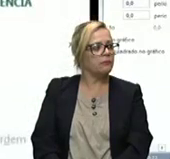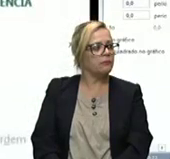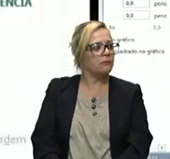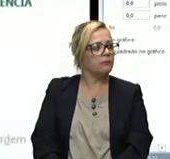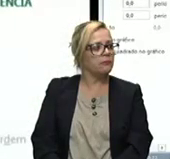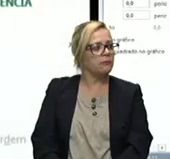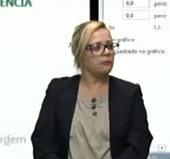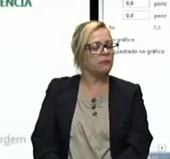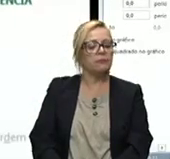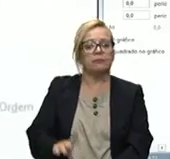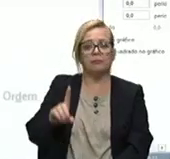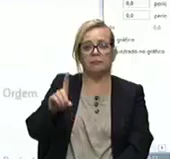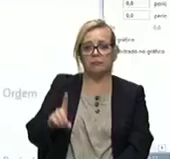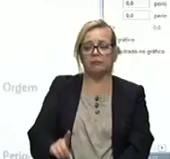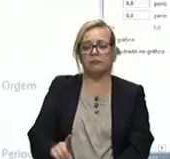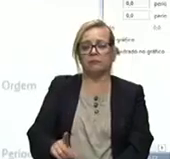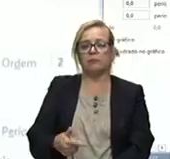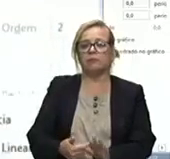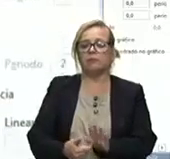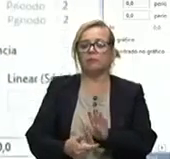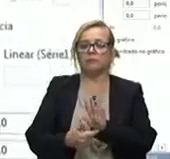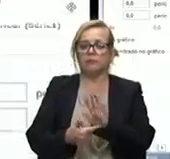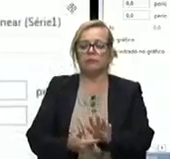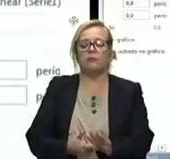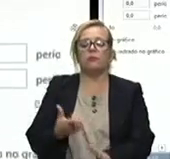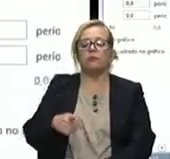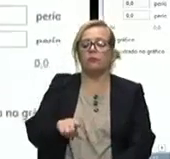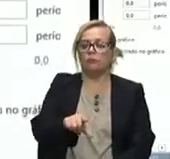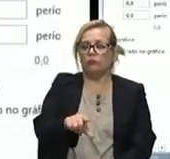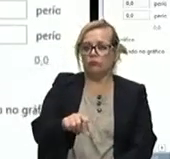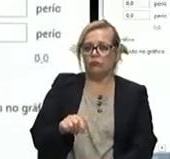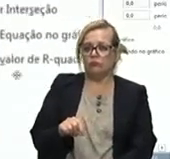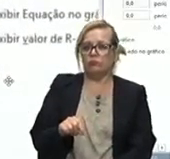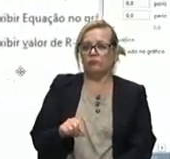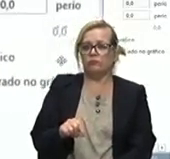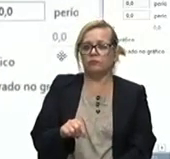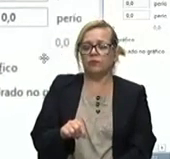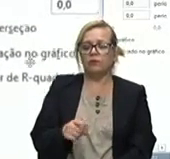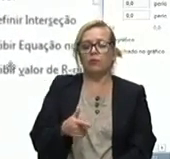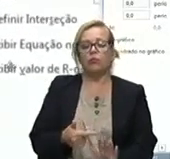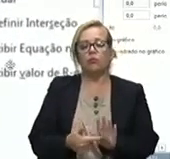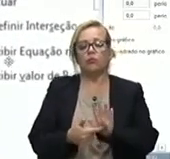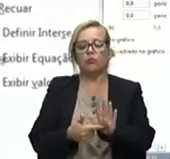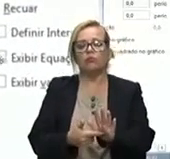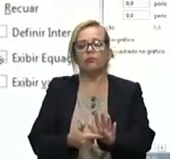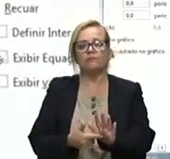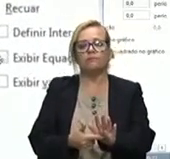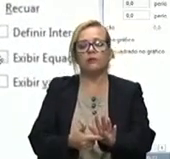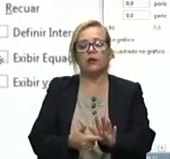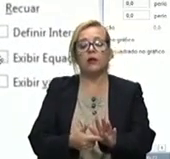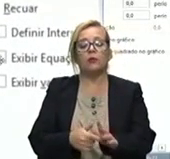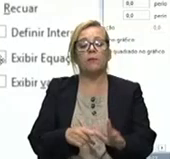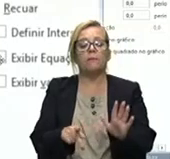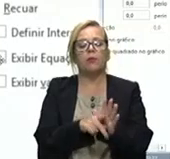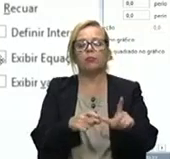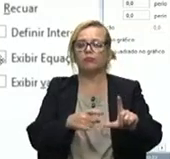à direita será automaticamente apresentadas outras opções, eu vou em exibir equação no